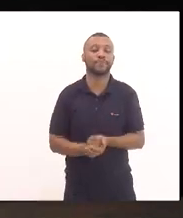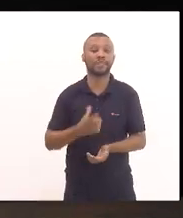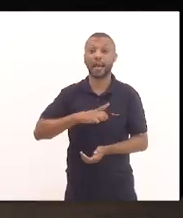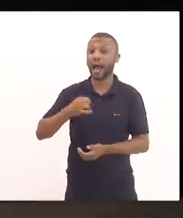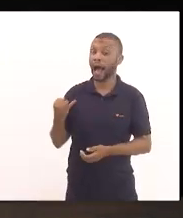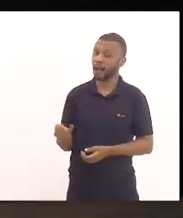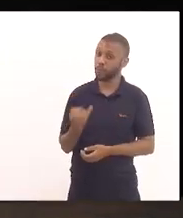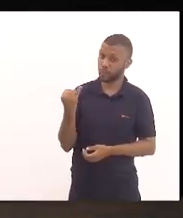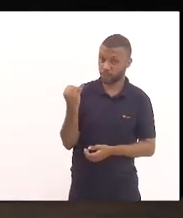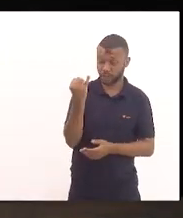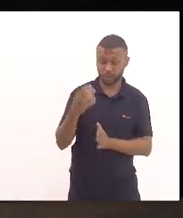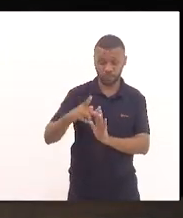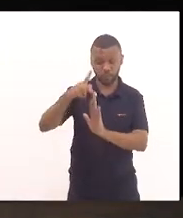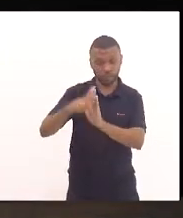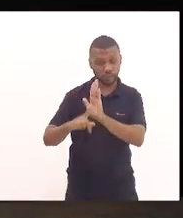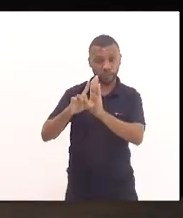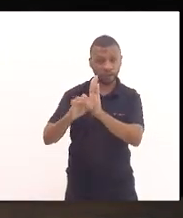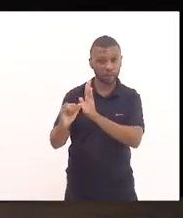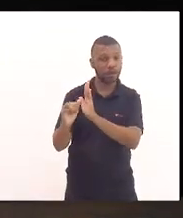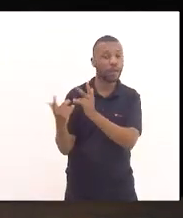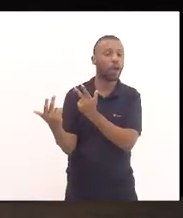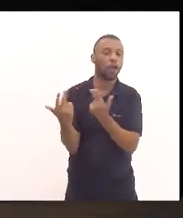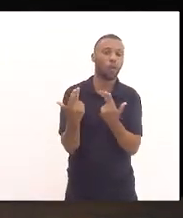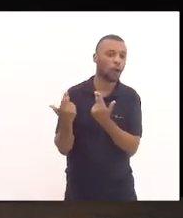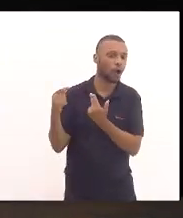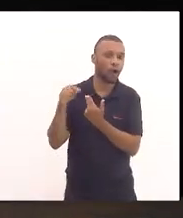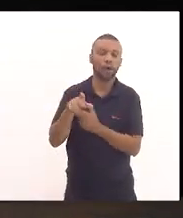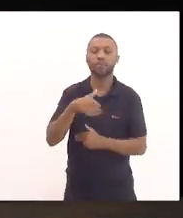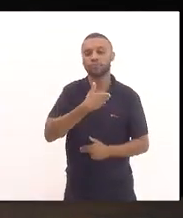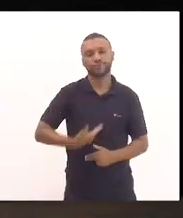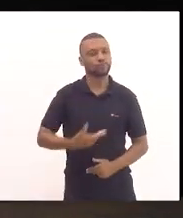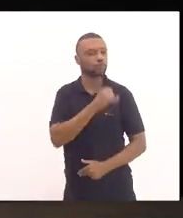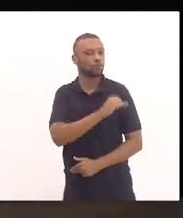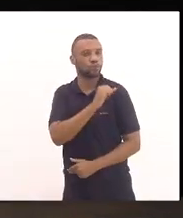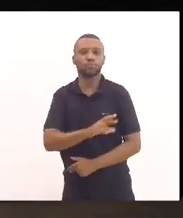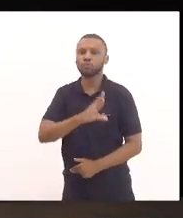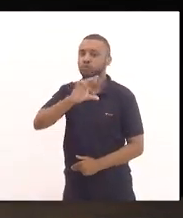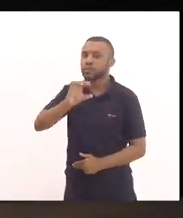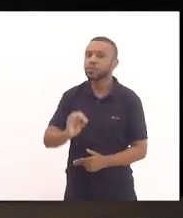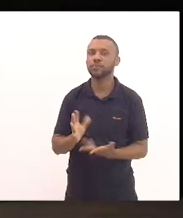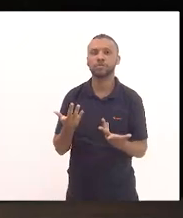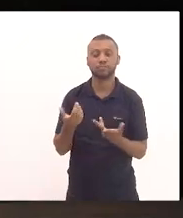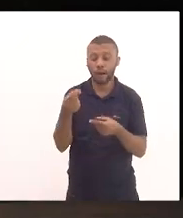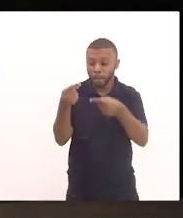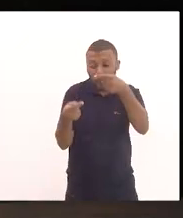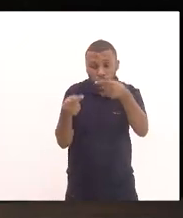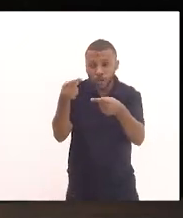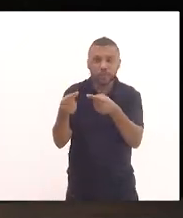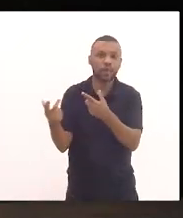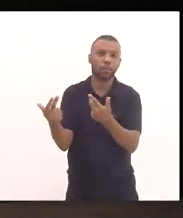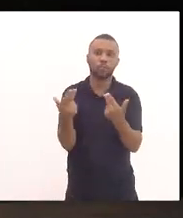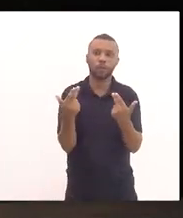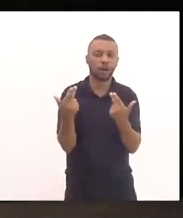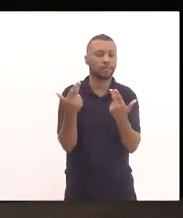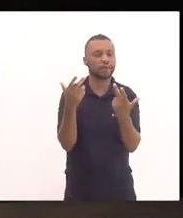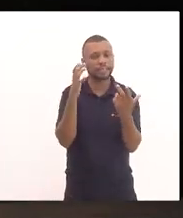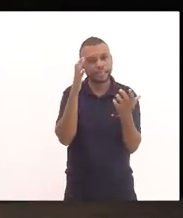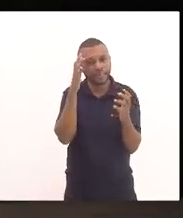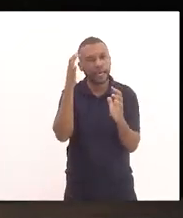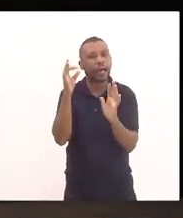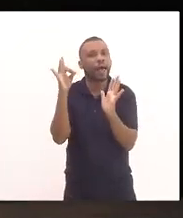de um projeto como esse, em um Estado do Rio de Janeiro, onde uma política como essa se efetiva não